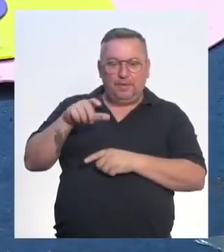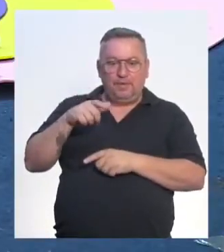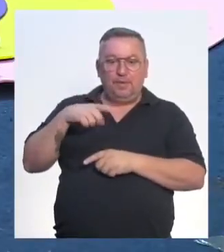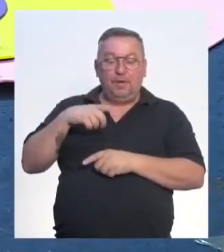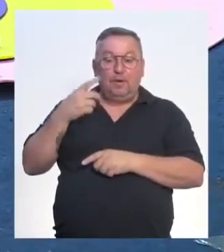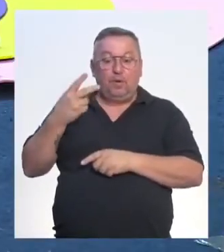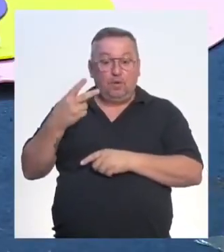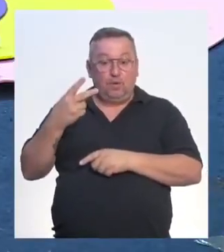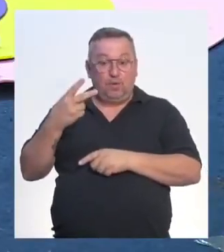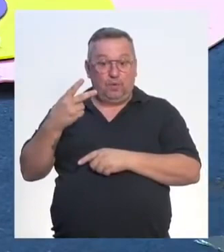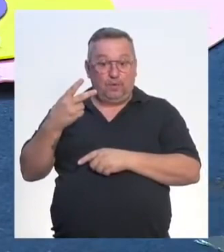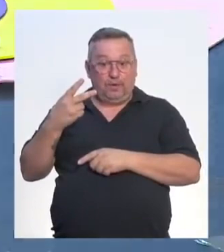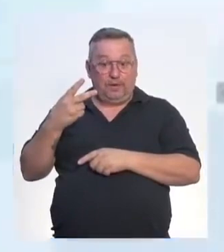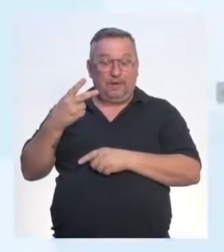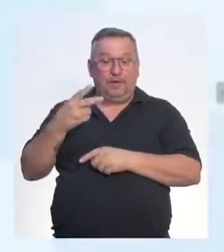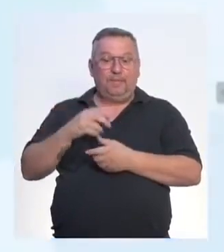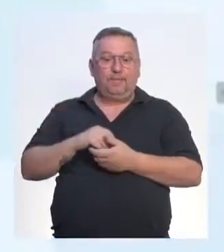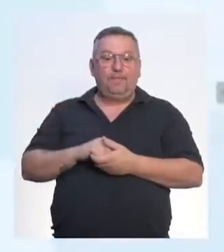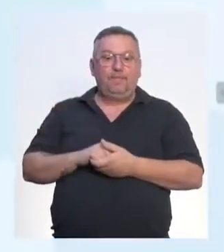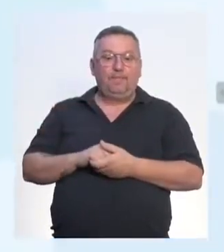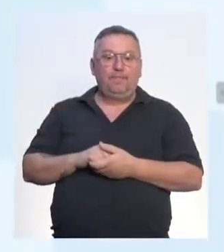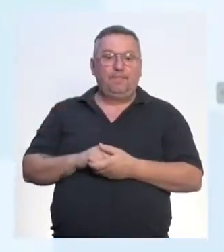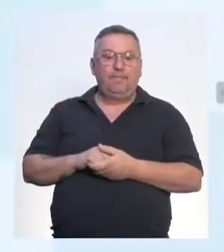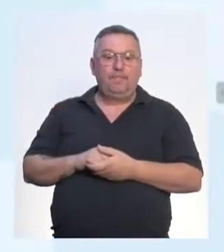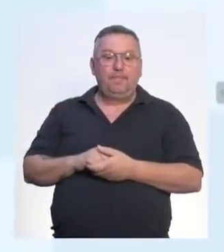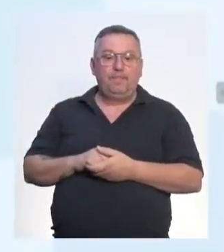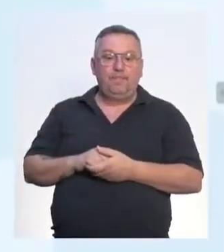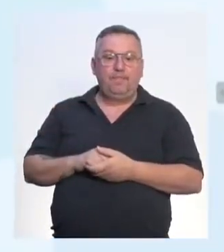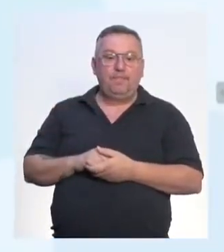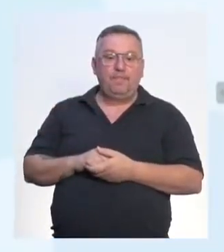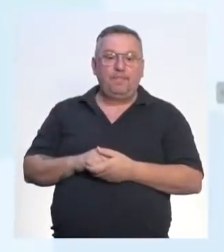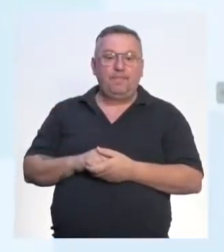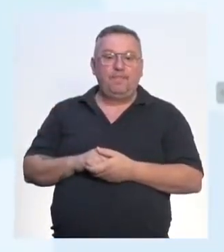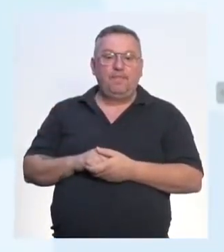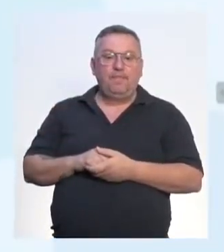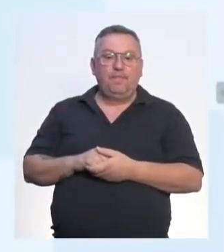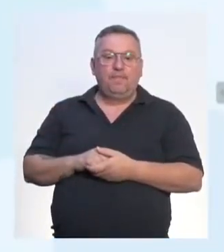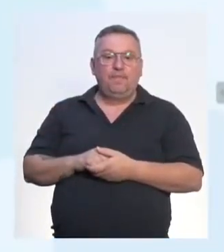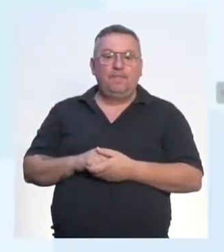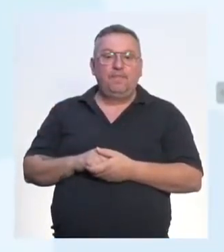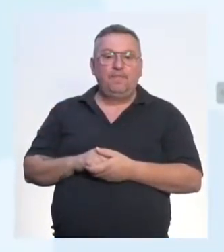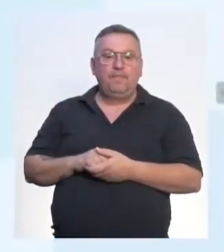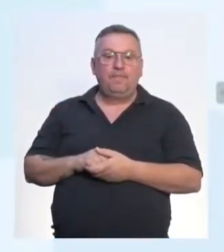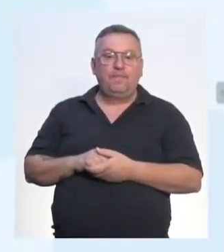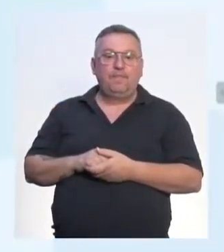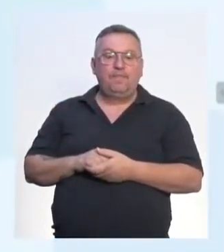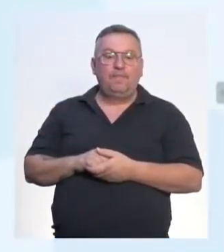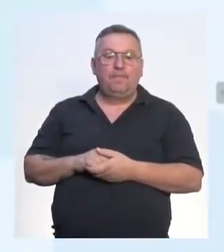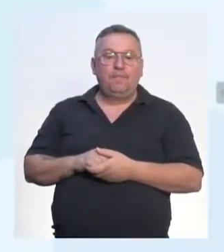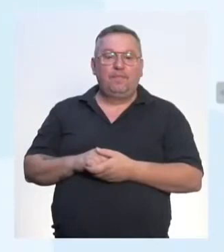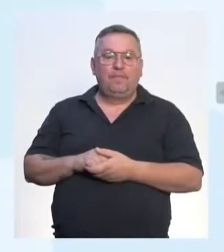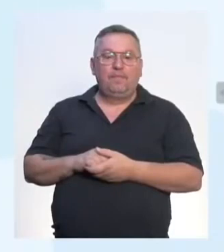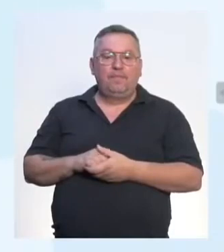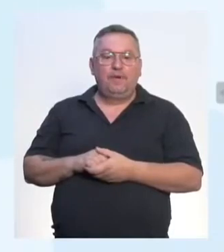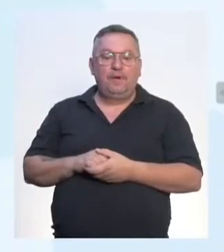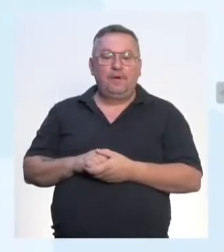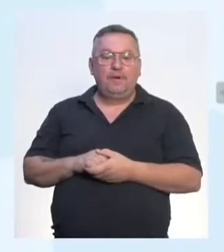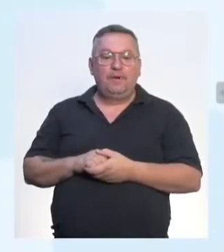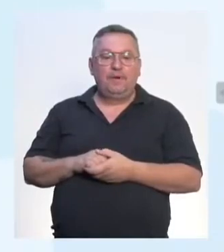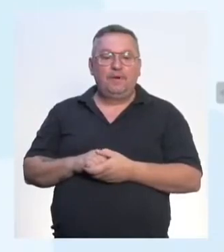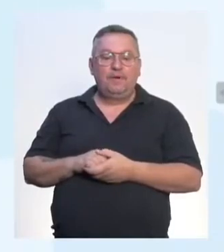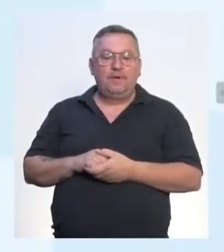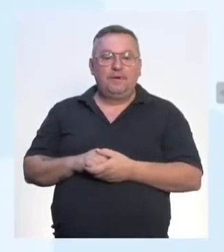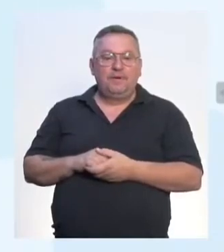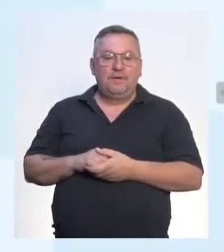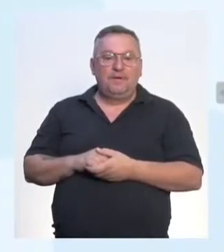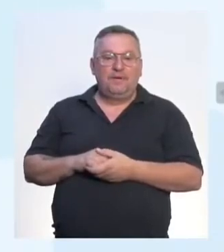tenho 2 na casa 5, né, Isso. Osmar? Então eu vou até apagar aqui. Facilitar, Eu né? tenho 2. Caramba, apaguei tudo.